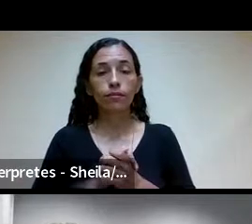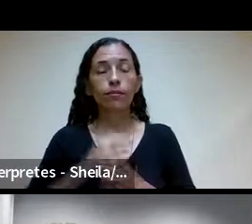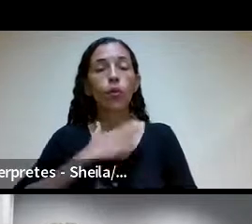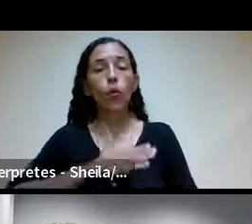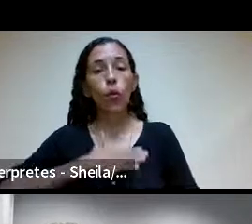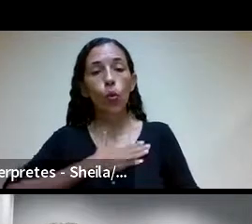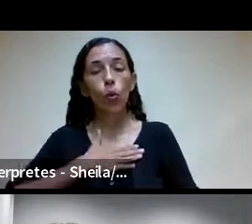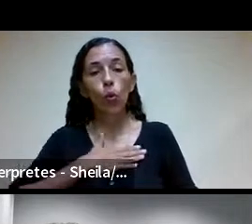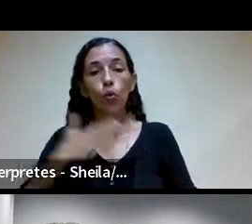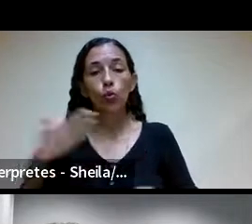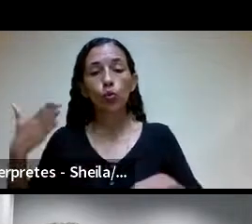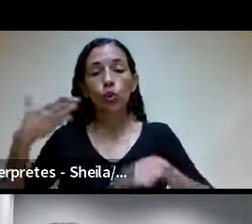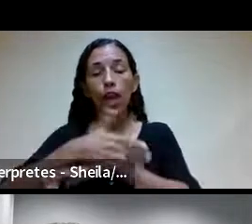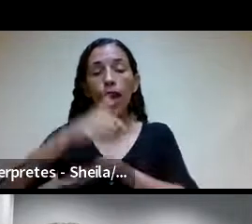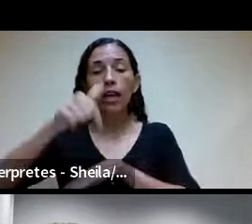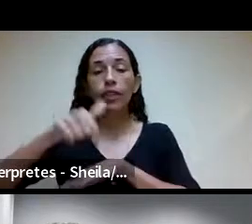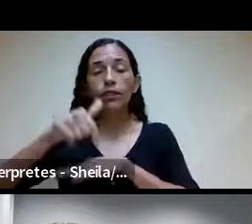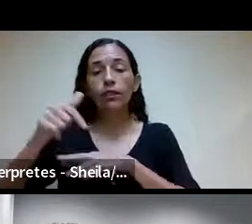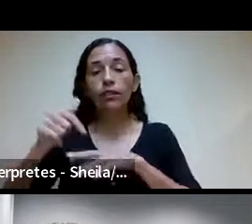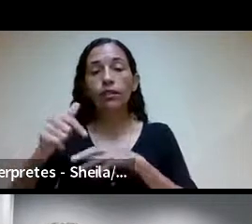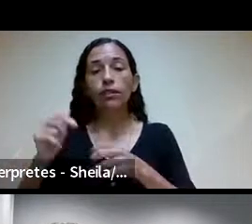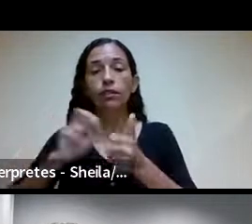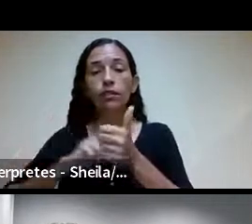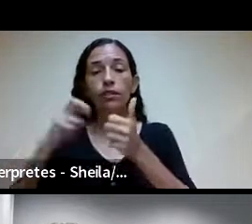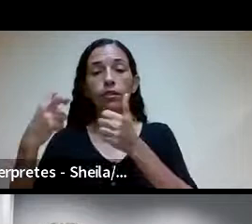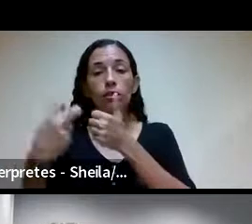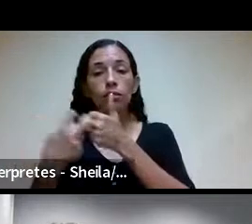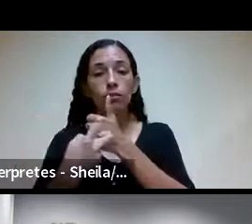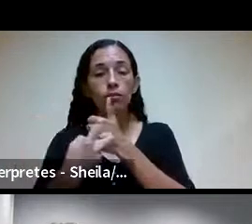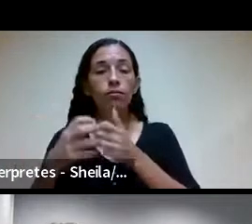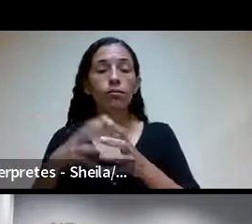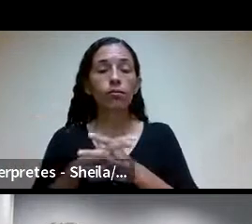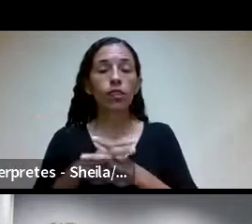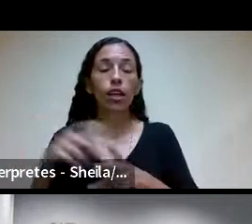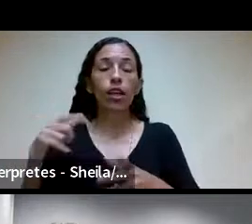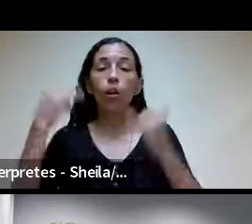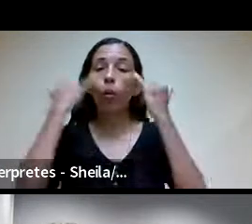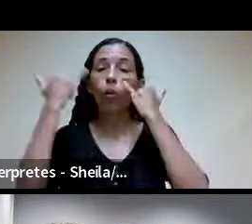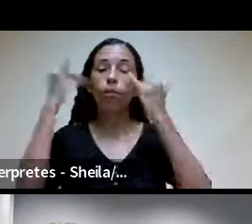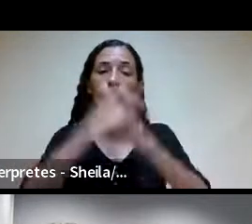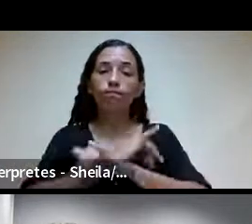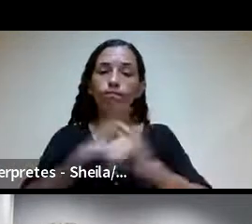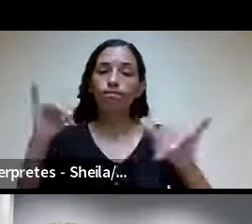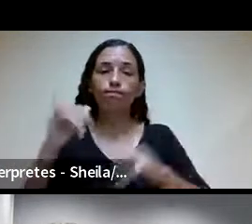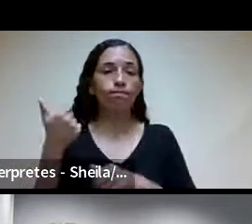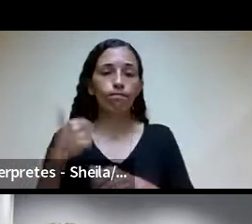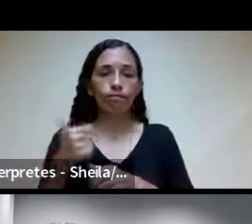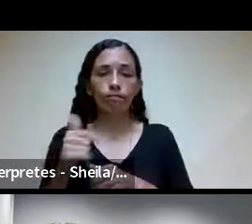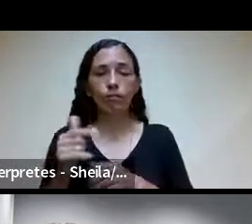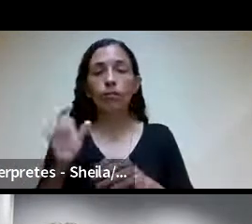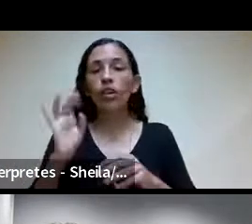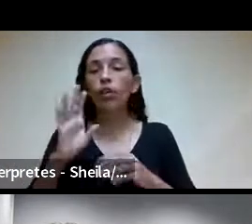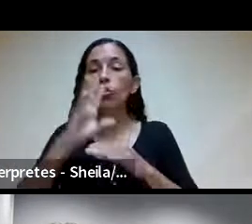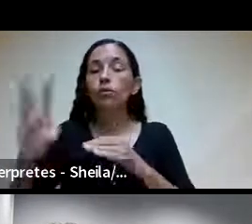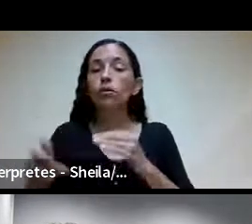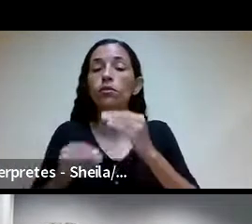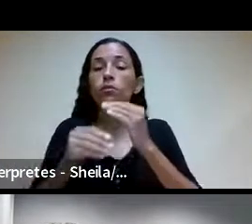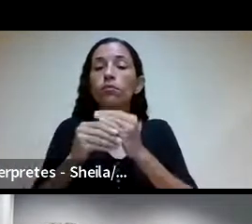corte. Eu também não tenho nenhuma proposição a fazer, senhor presidente, e apenas me acostar ao voto do senhor